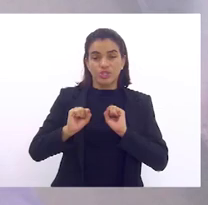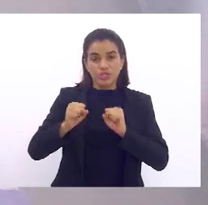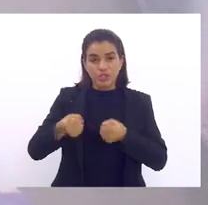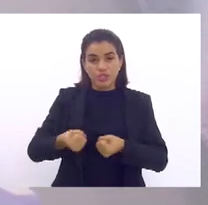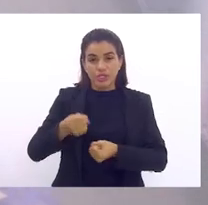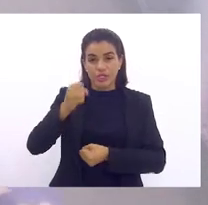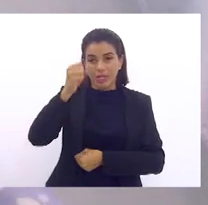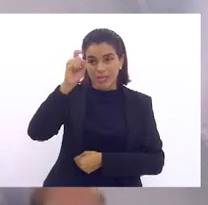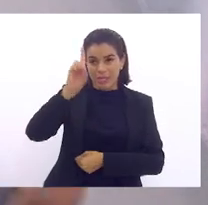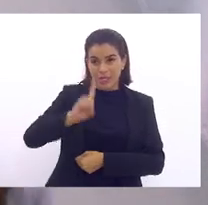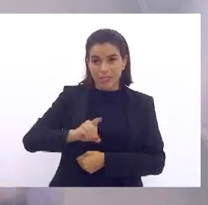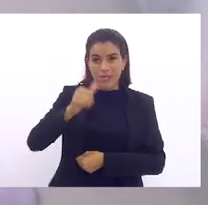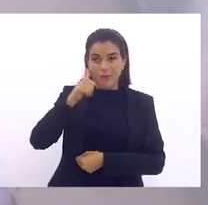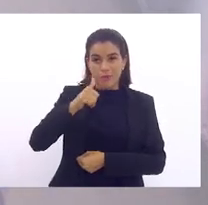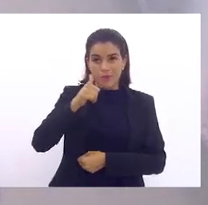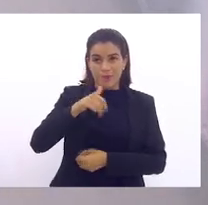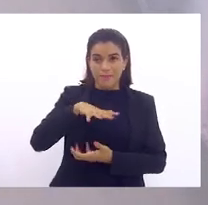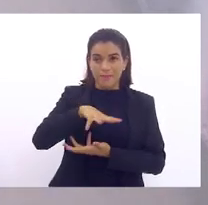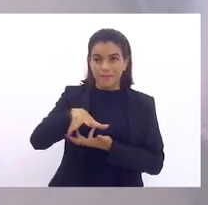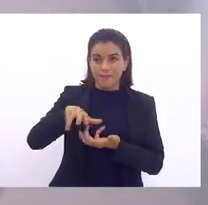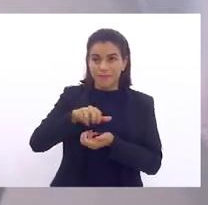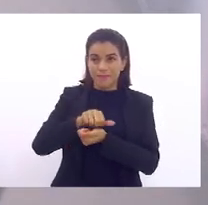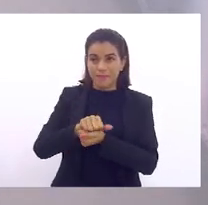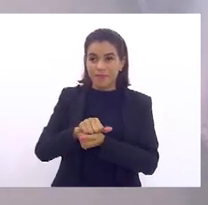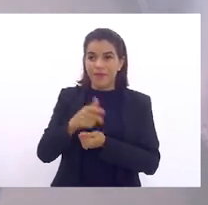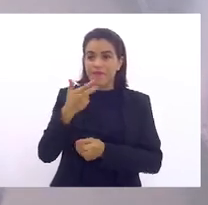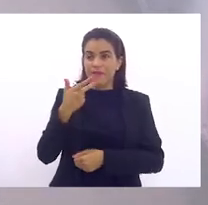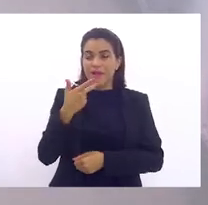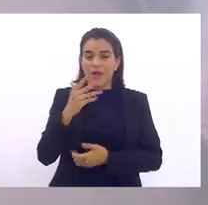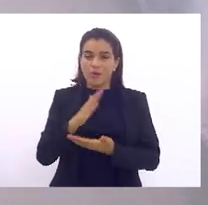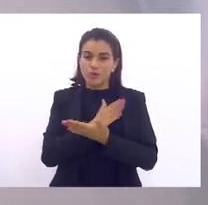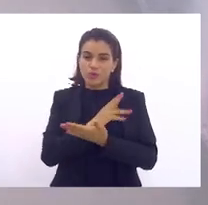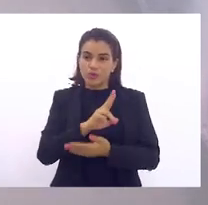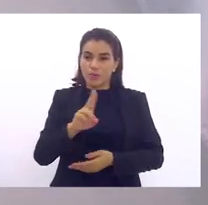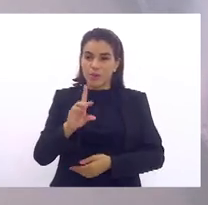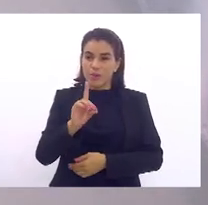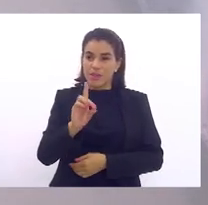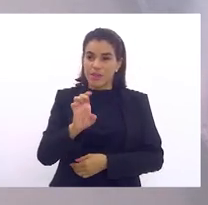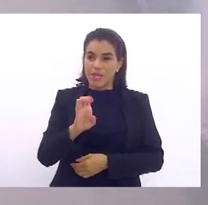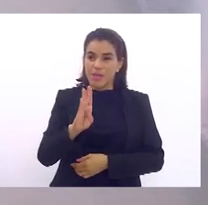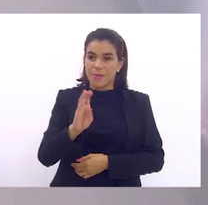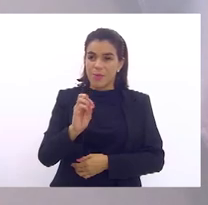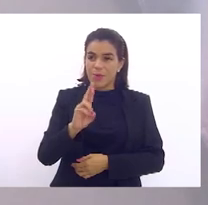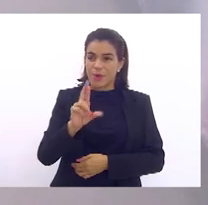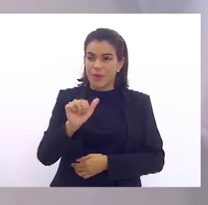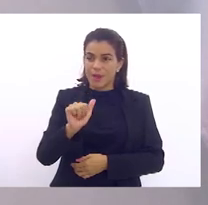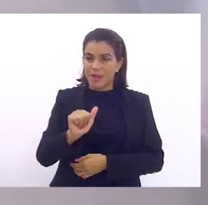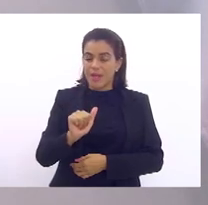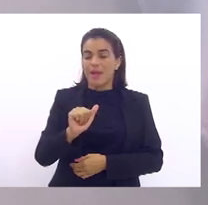equipe multifacetada né então falar aqui alguns nomes Débora Amanda Renata